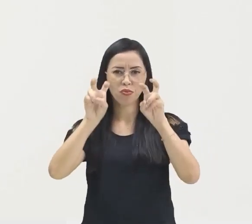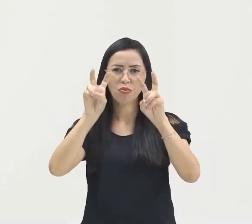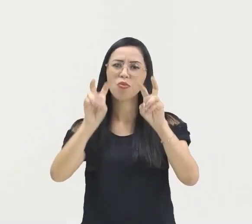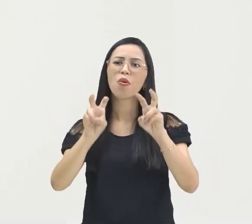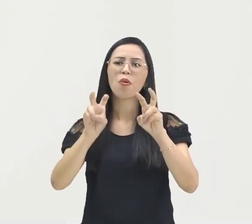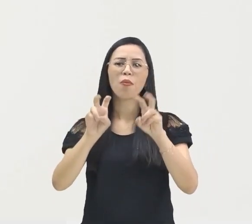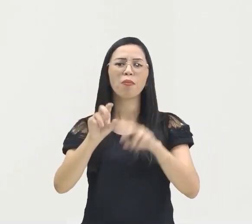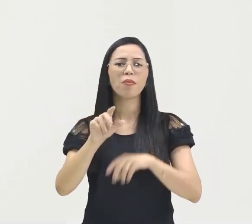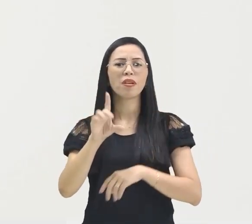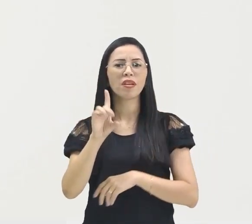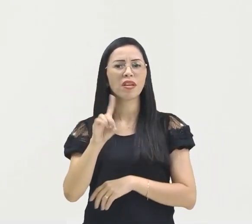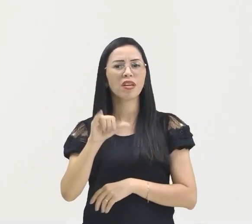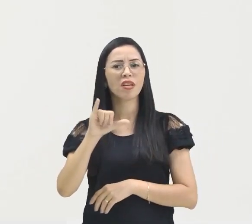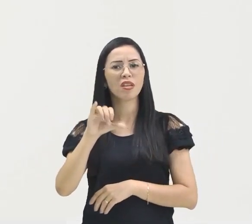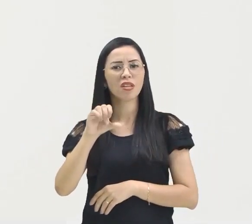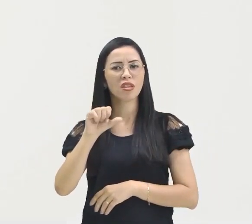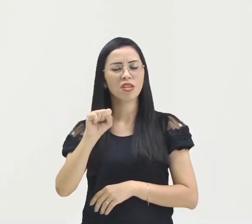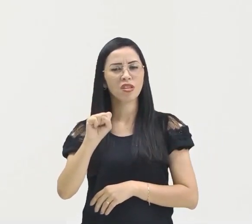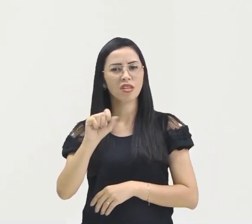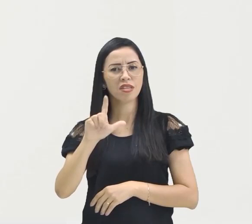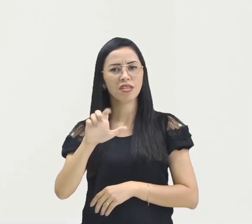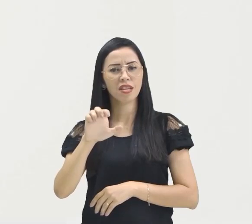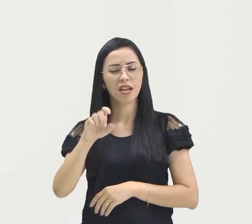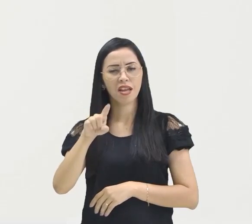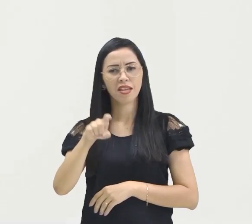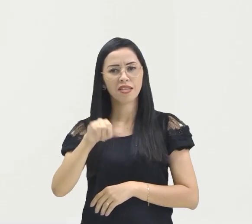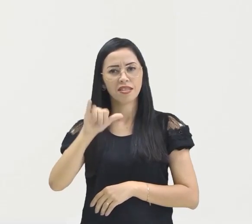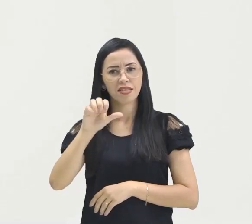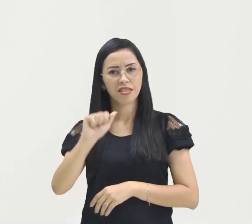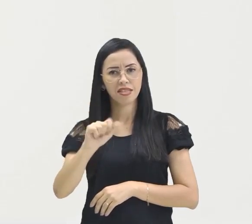fecha a ideia total do texto.